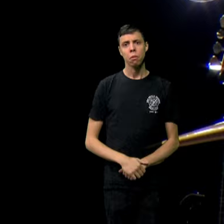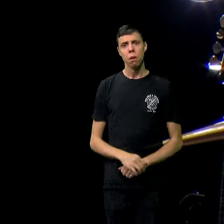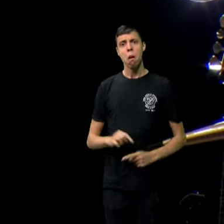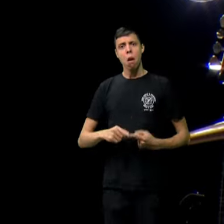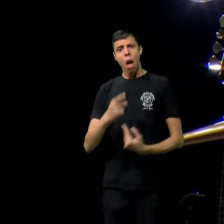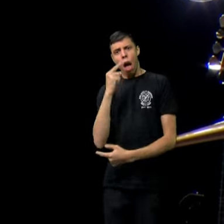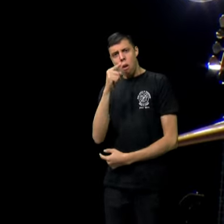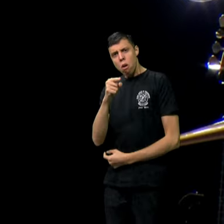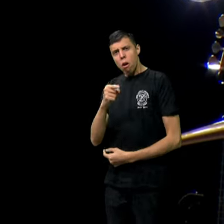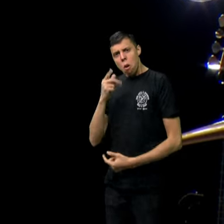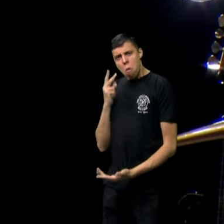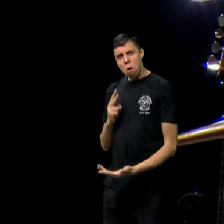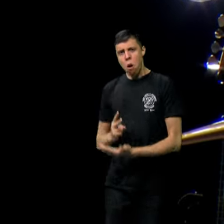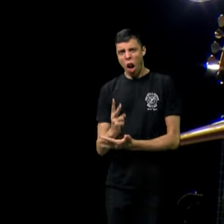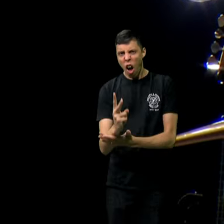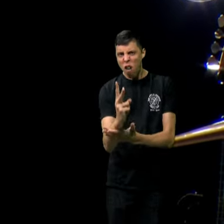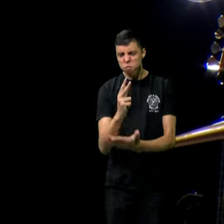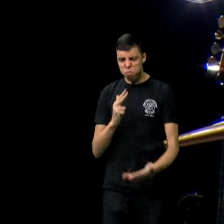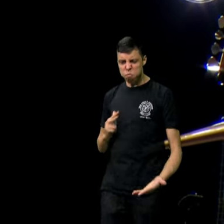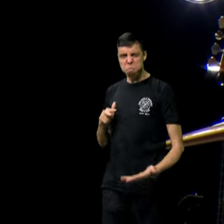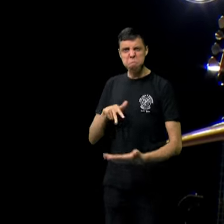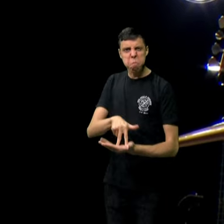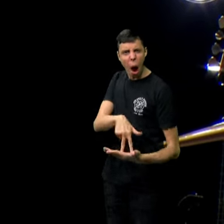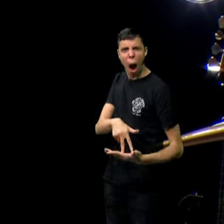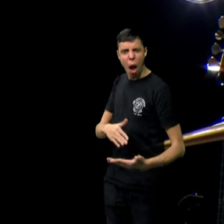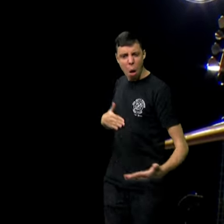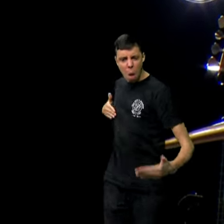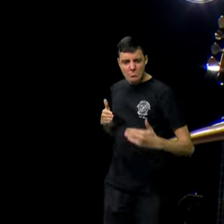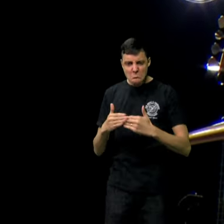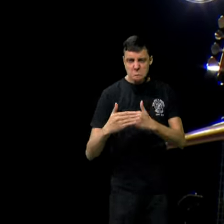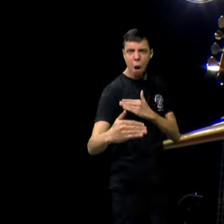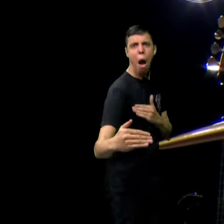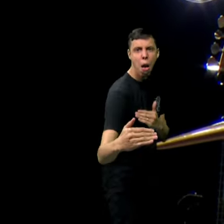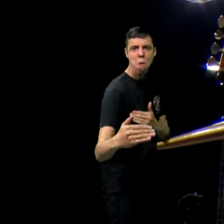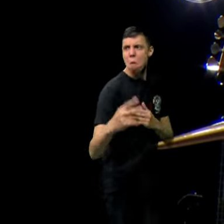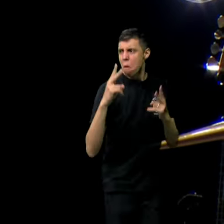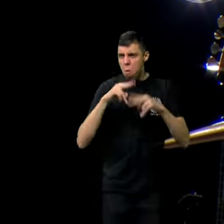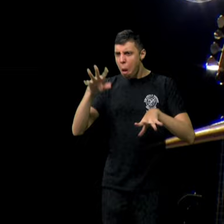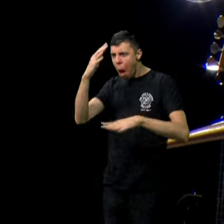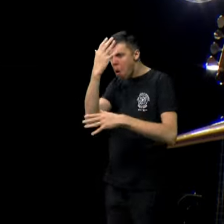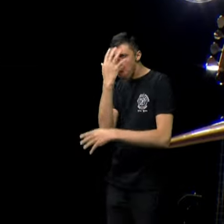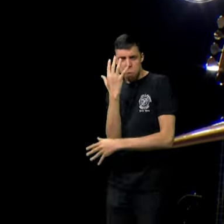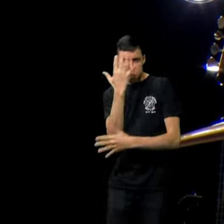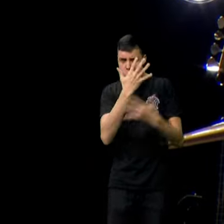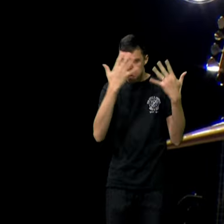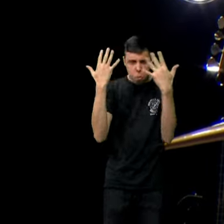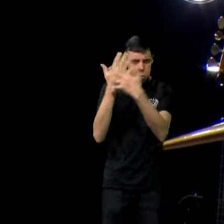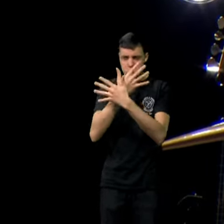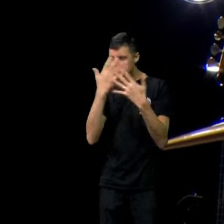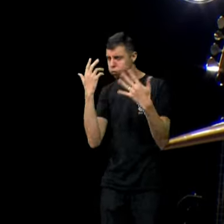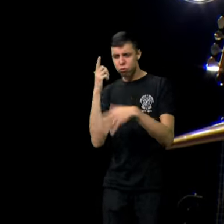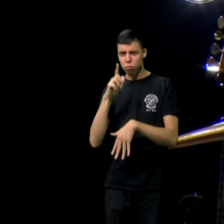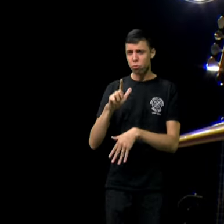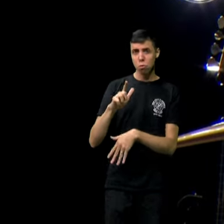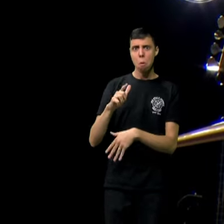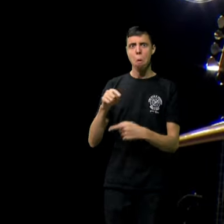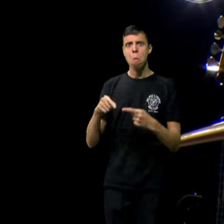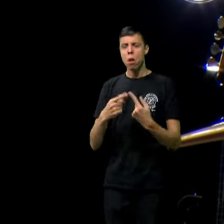Mas você tem que continuar e avançar rumo àquilo que não se vê, mas você sabe, está dentro de você.